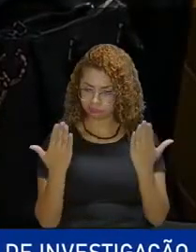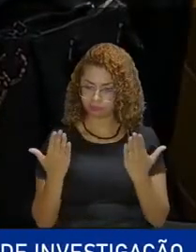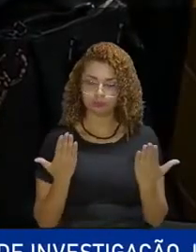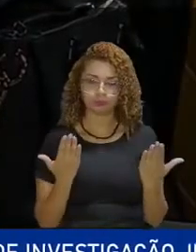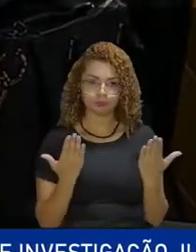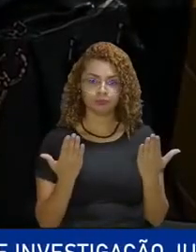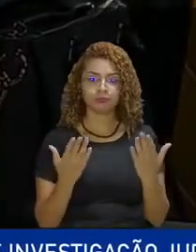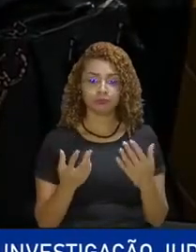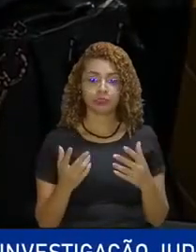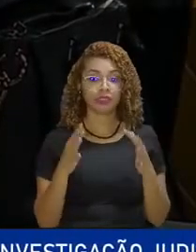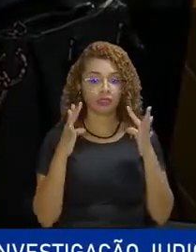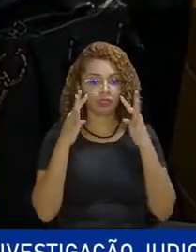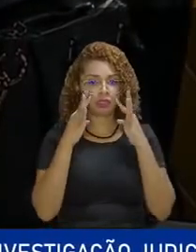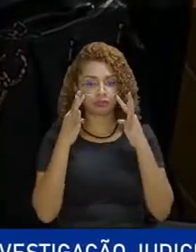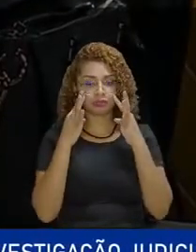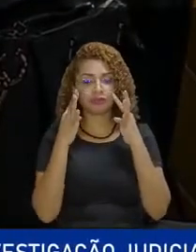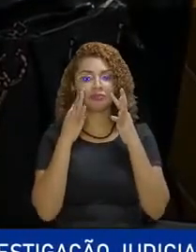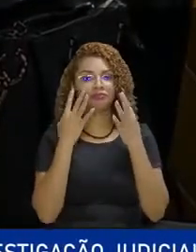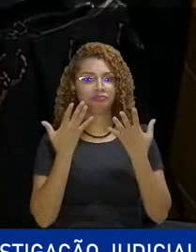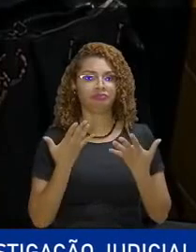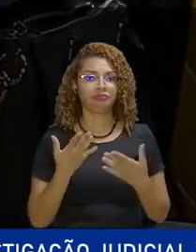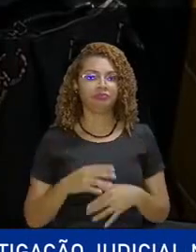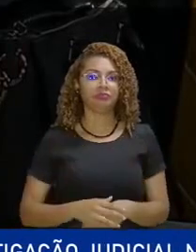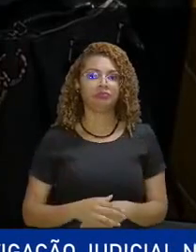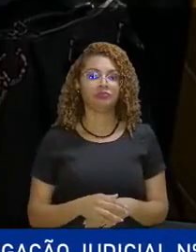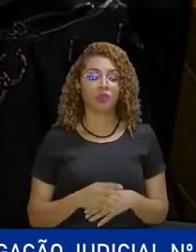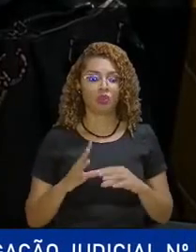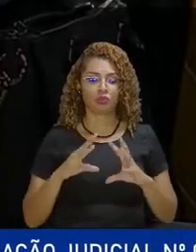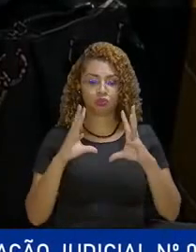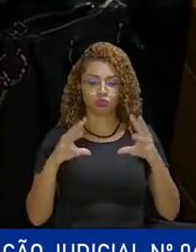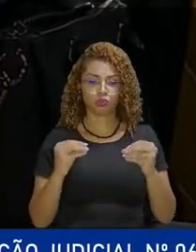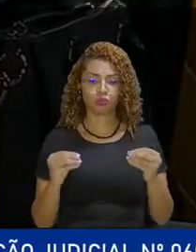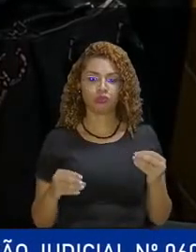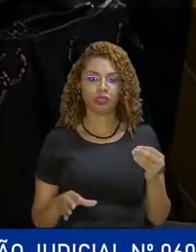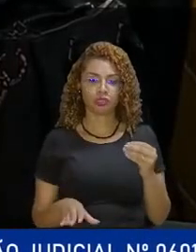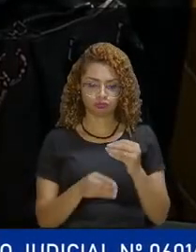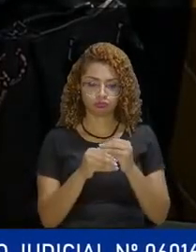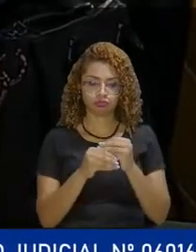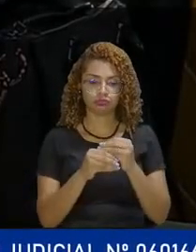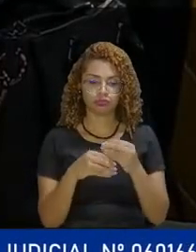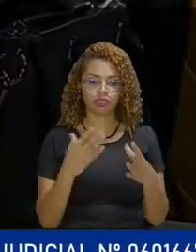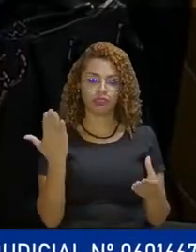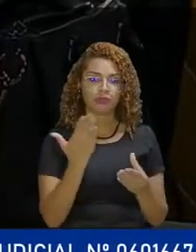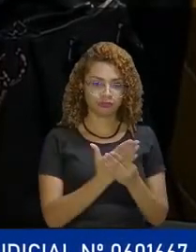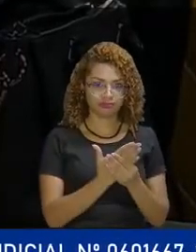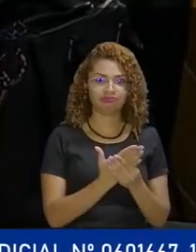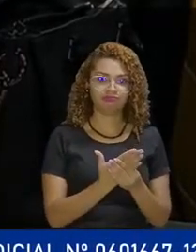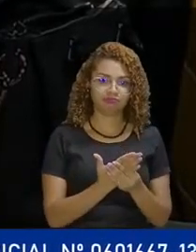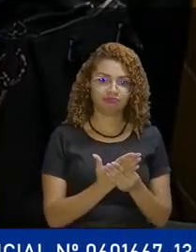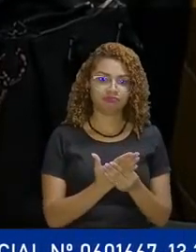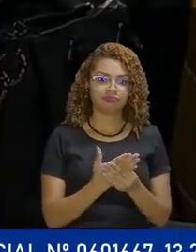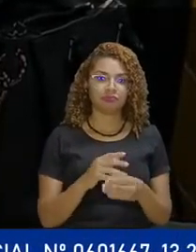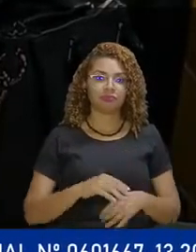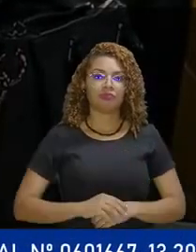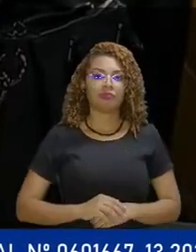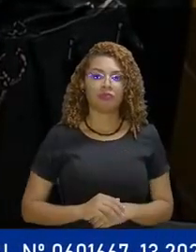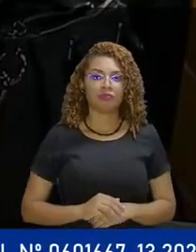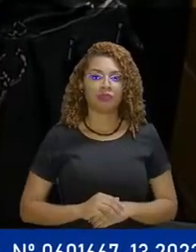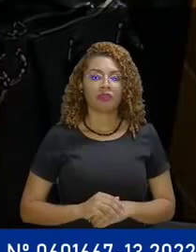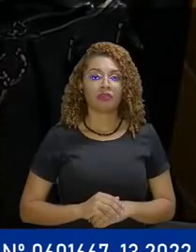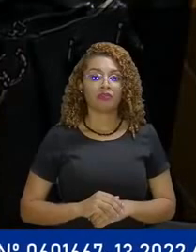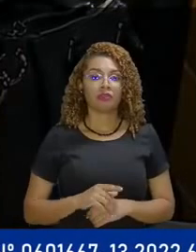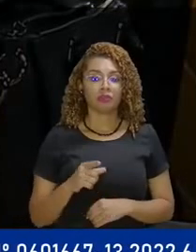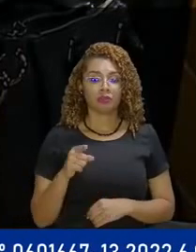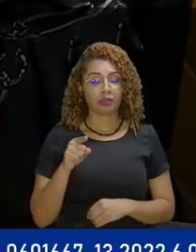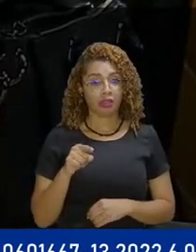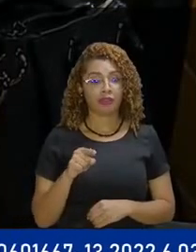aquilo que foi arrebanhado no curso da instrução processual. E comungo da ideia de que, no caso em